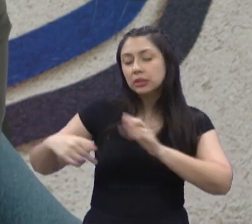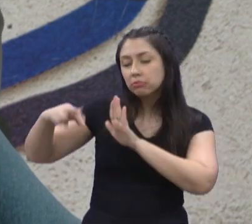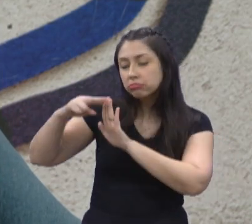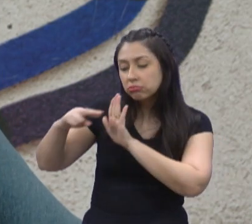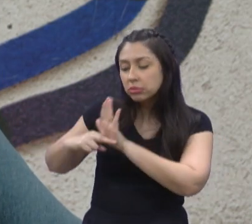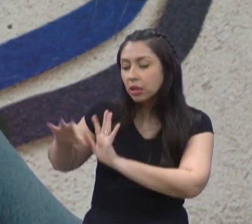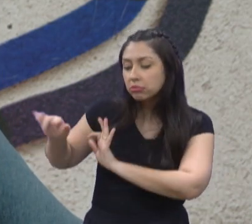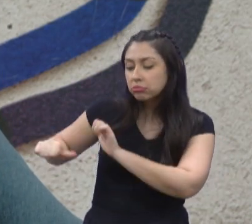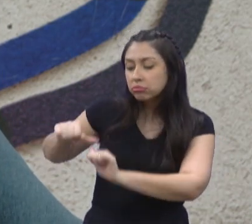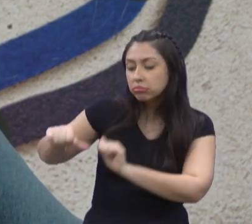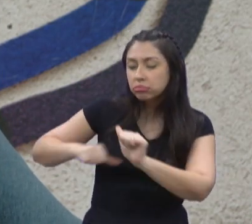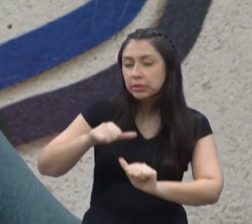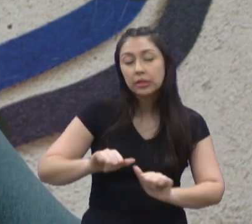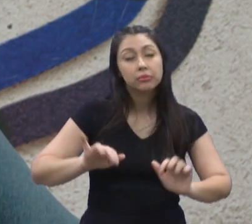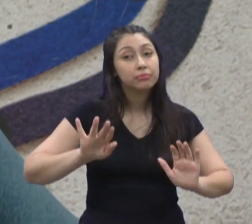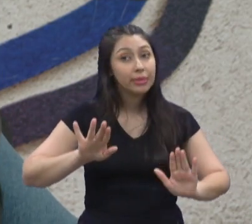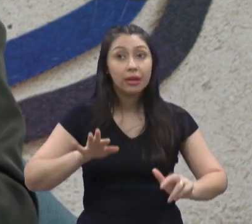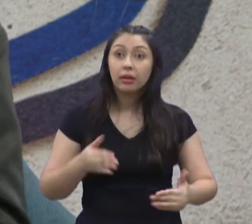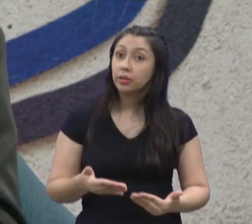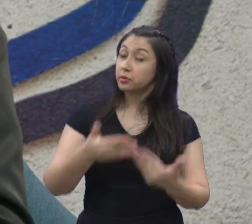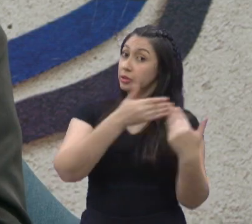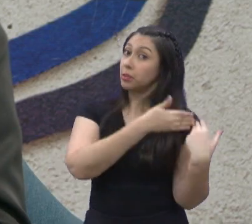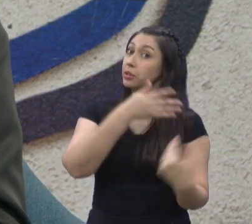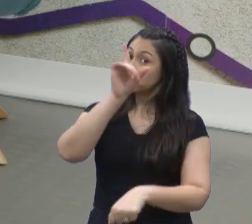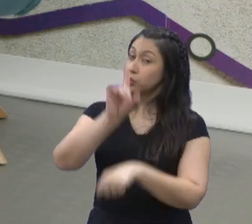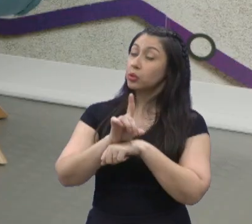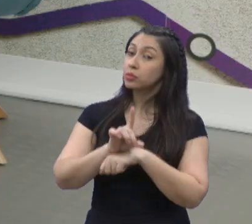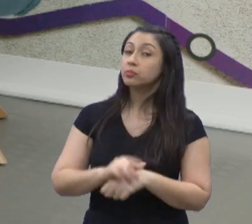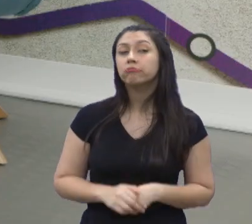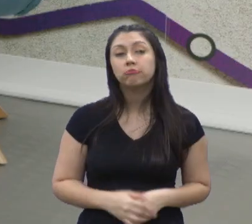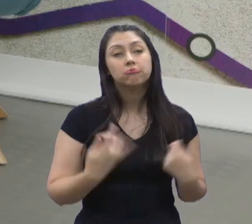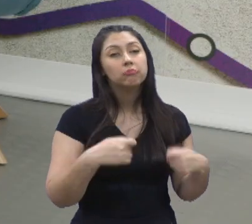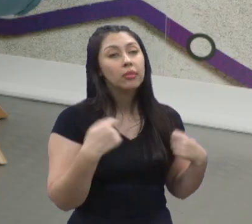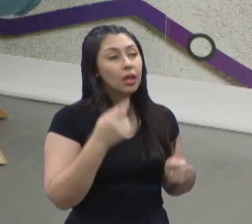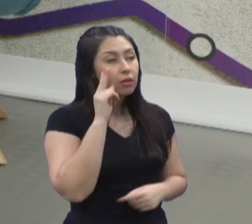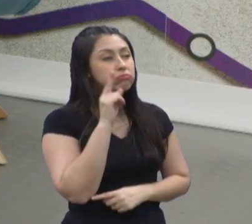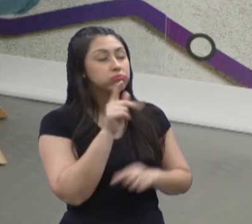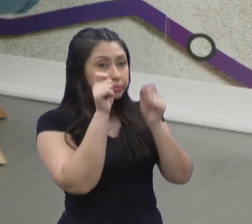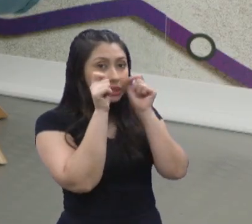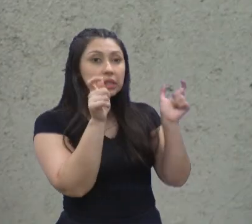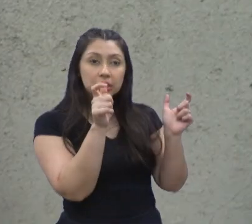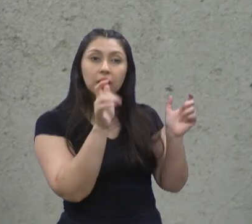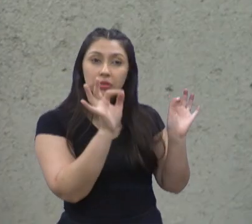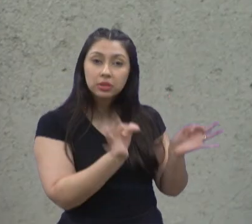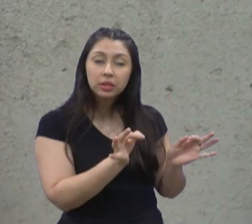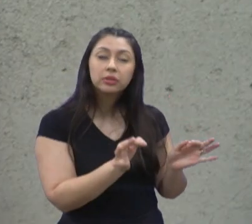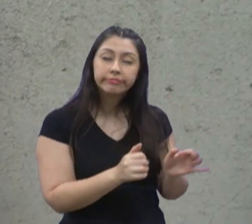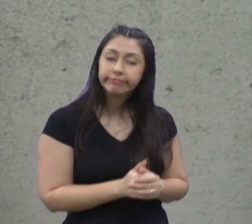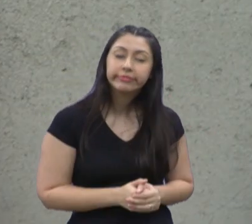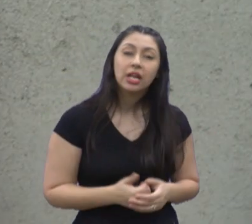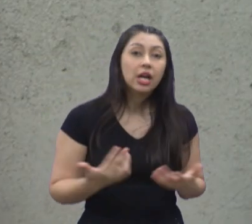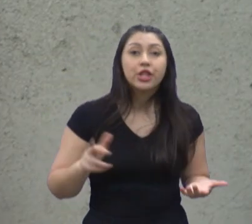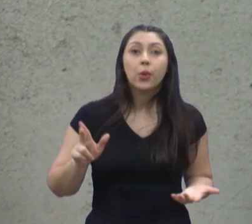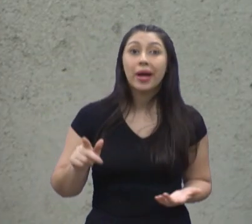aí é responsabilidade do dono, né? Ou do vendedor. Tem que olhar com atenção sobre isso, né? Exatamente. A culpa